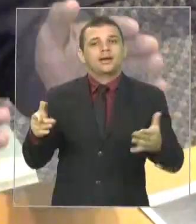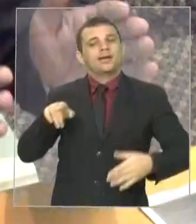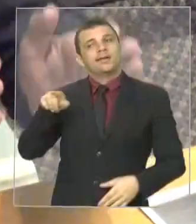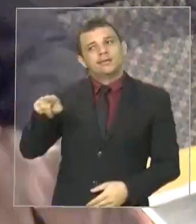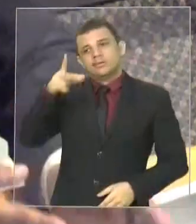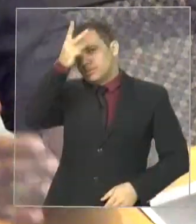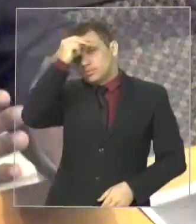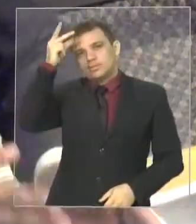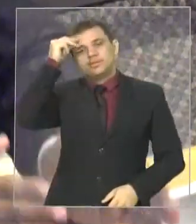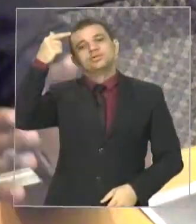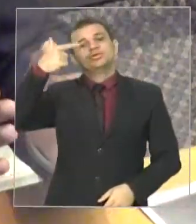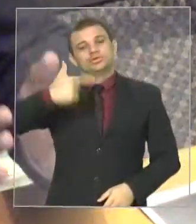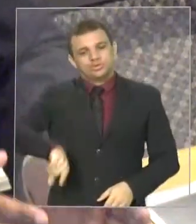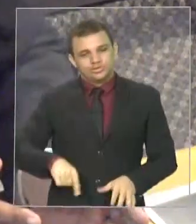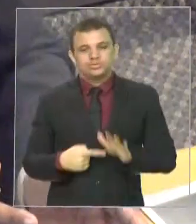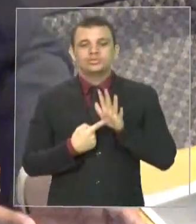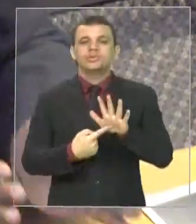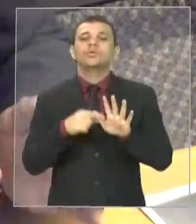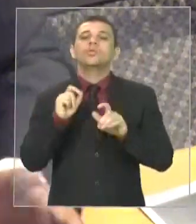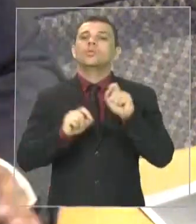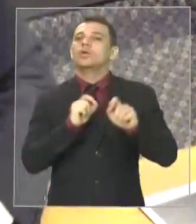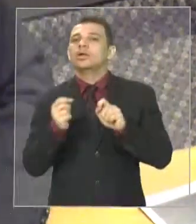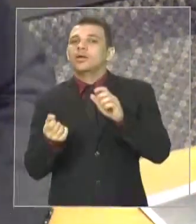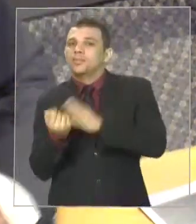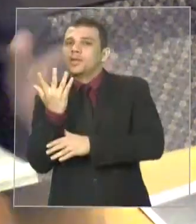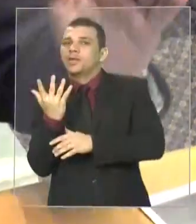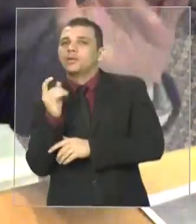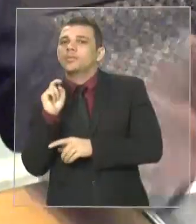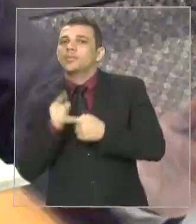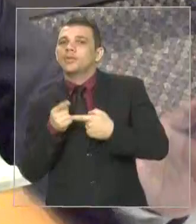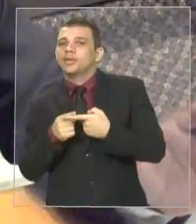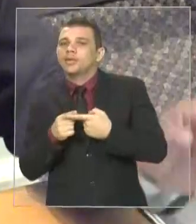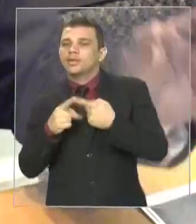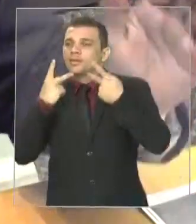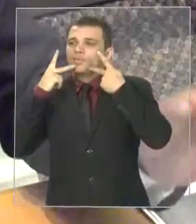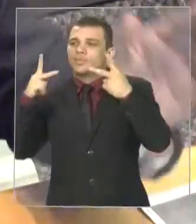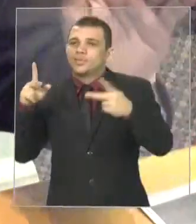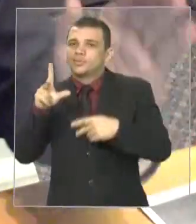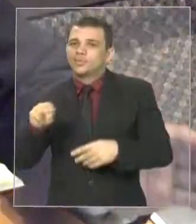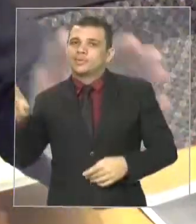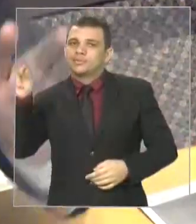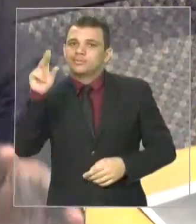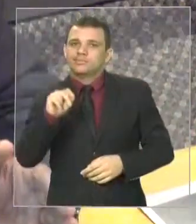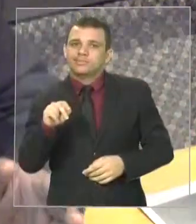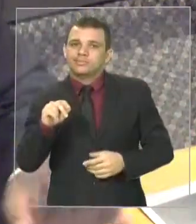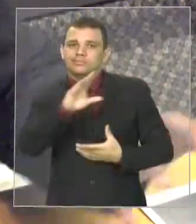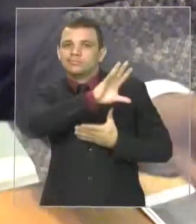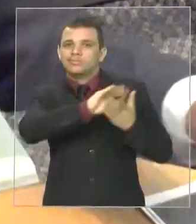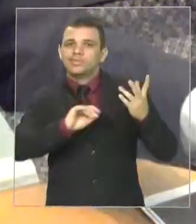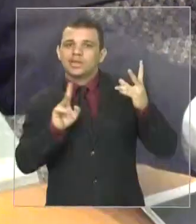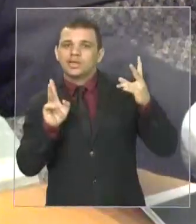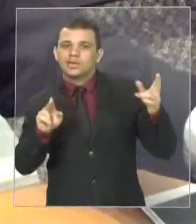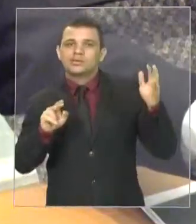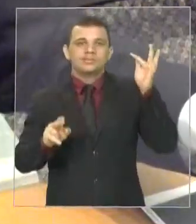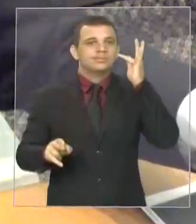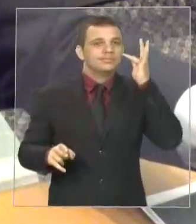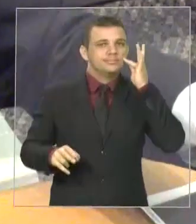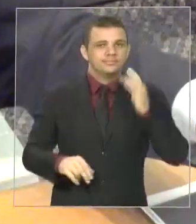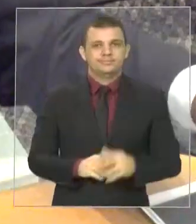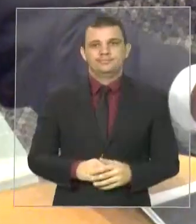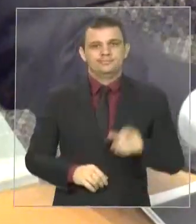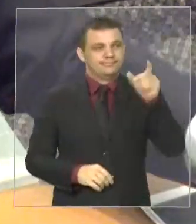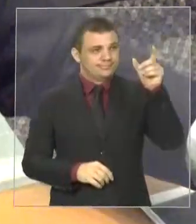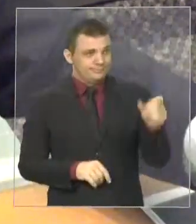quê? A mesma propaganda enganosa do mentor. O filhote, tal qual o criador, a